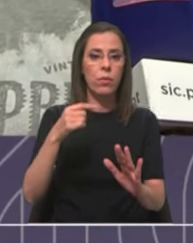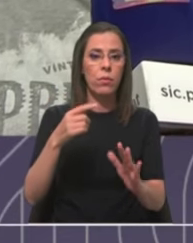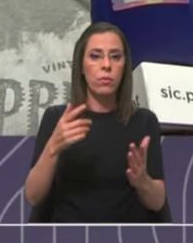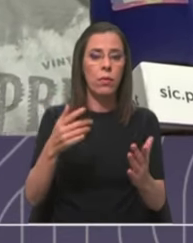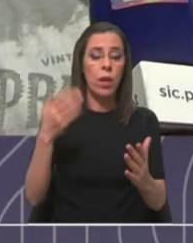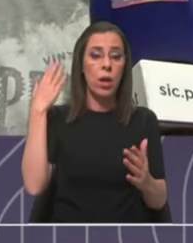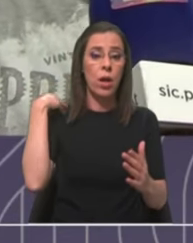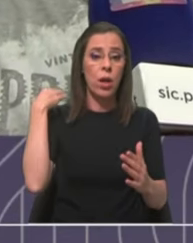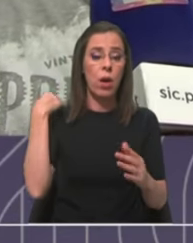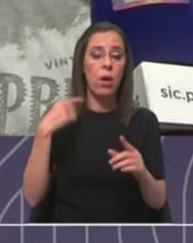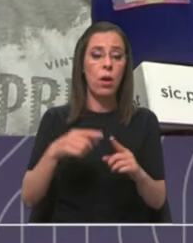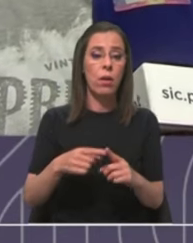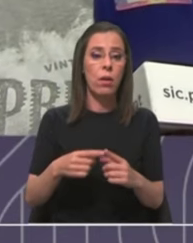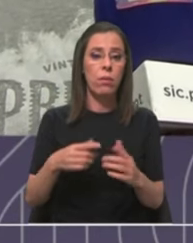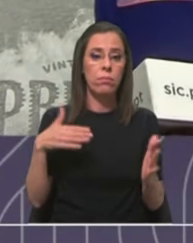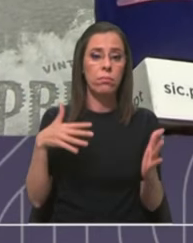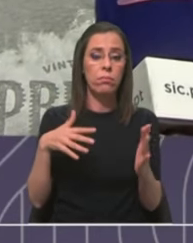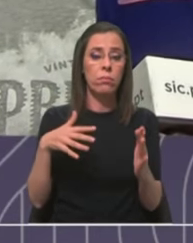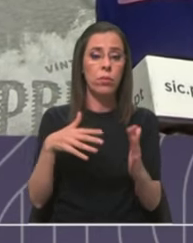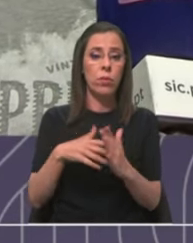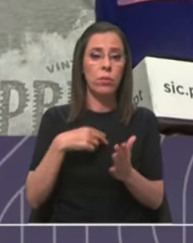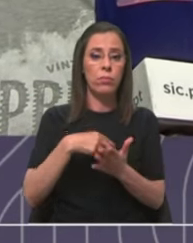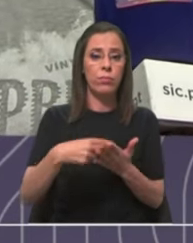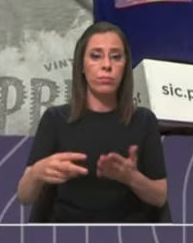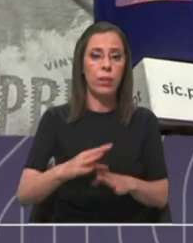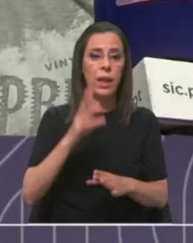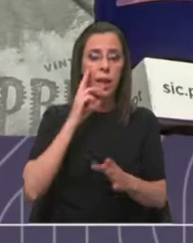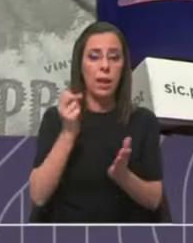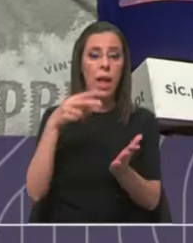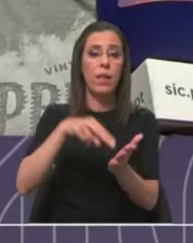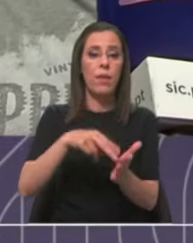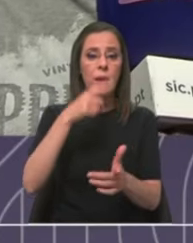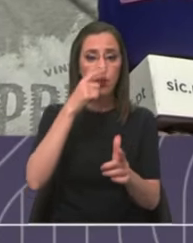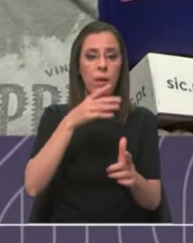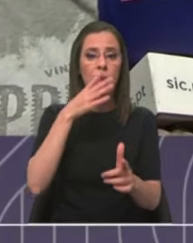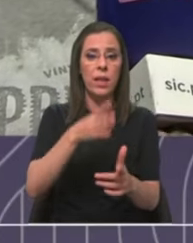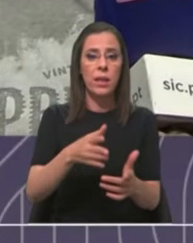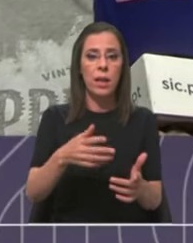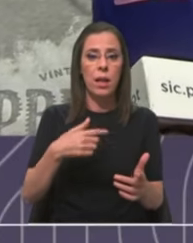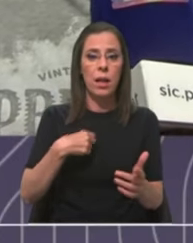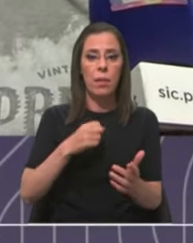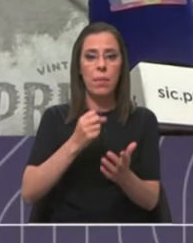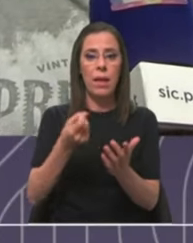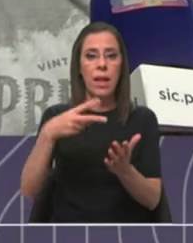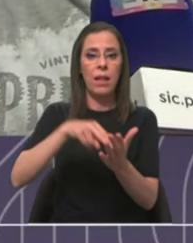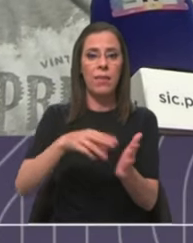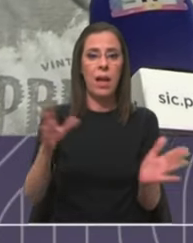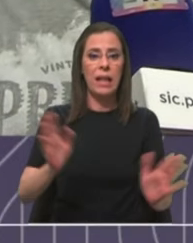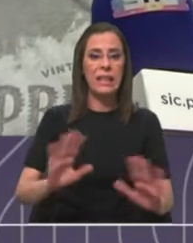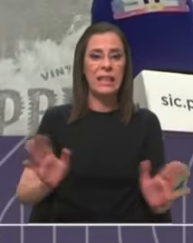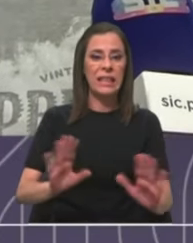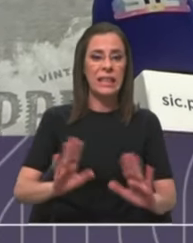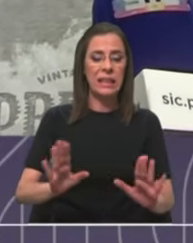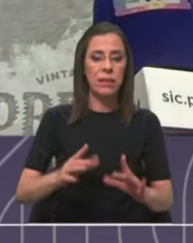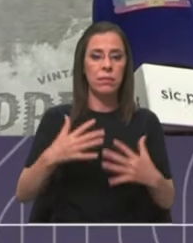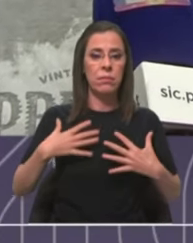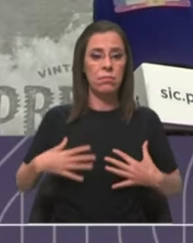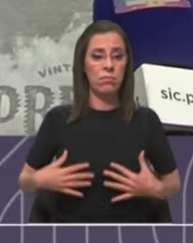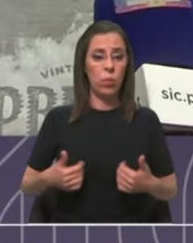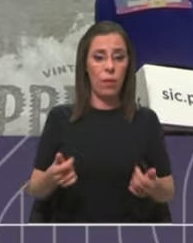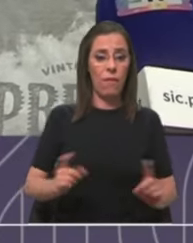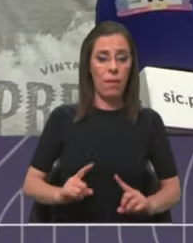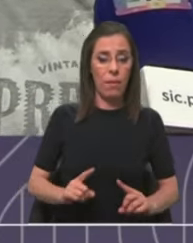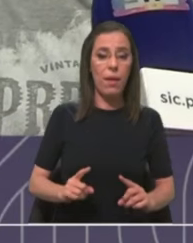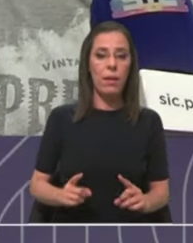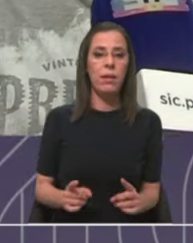para as costas, e nisto já eu estou no chão a tentar me levantar e as pessoas a dizer que eu, para eu não me levantar, porque eu estava todo partido.